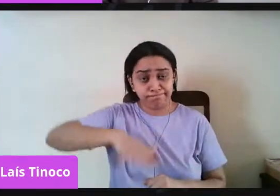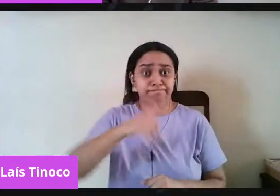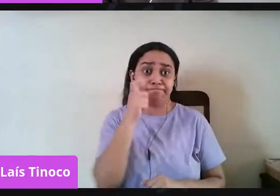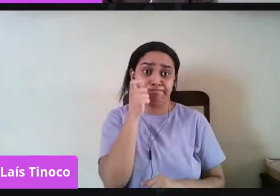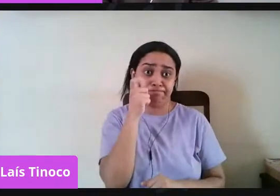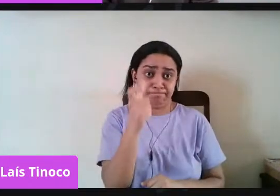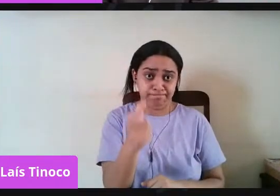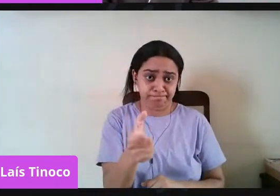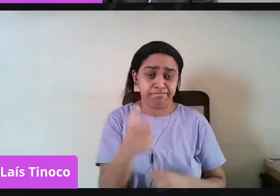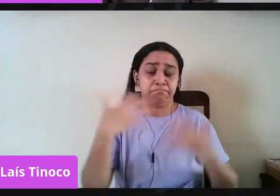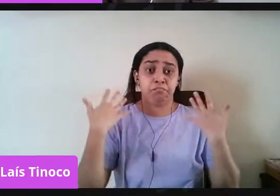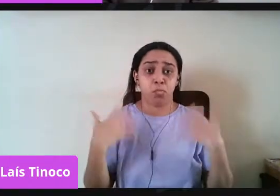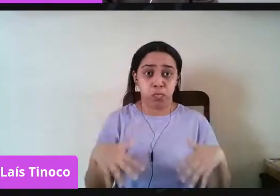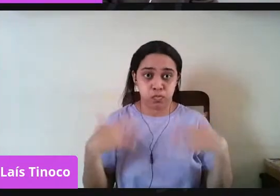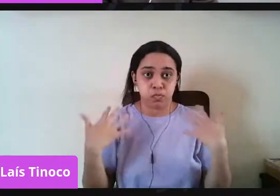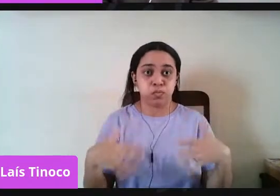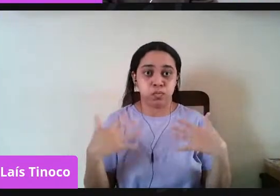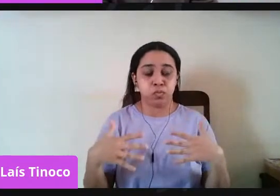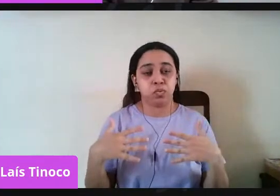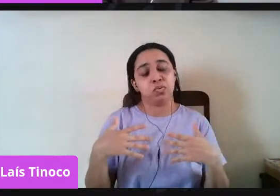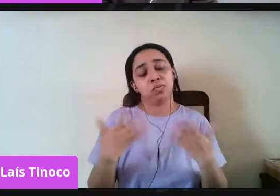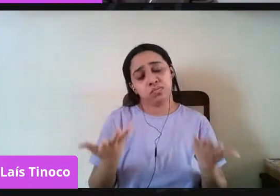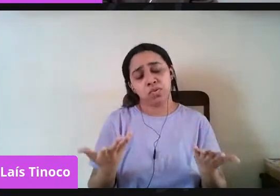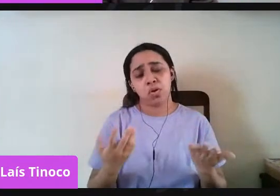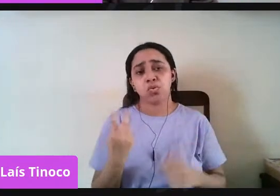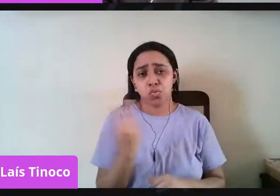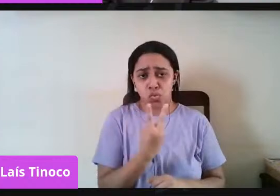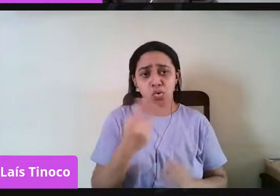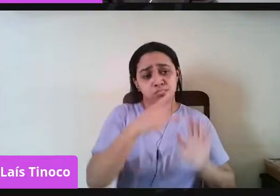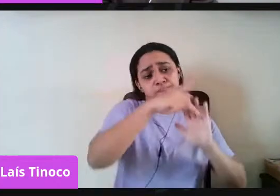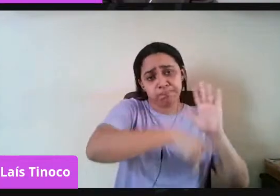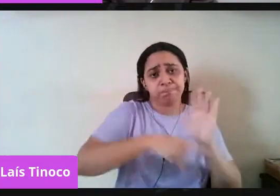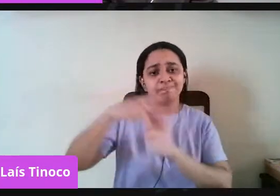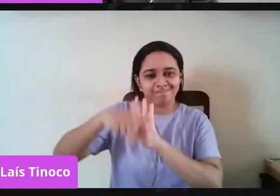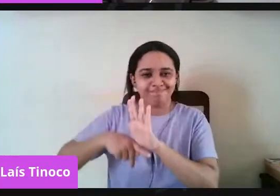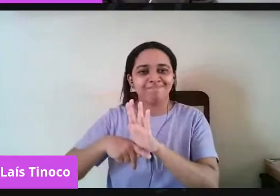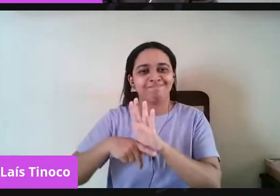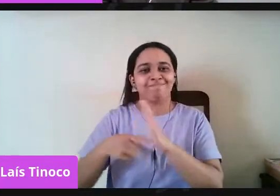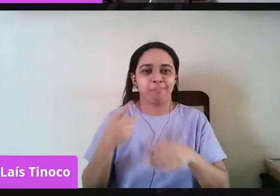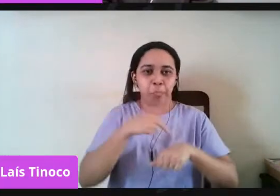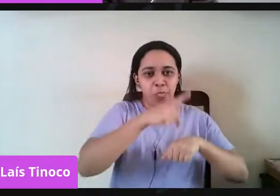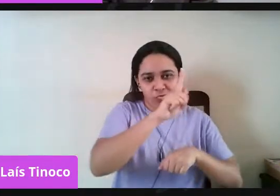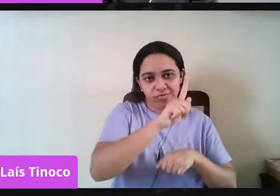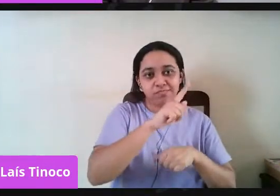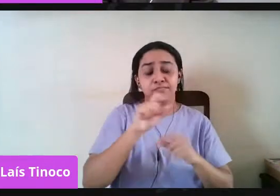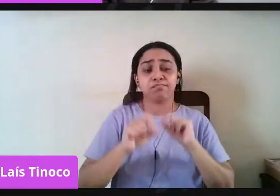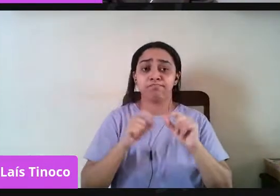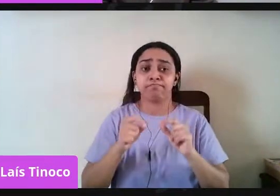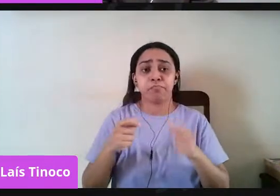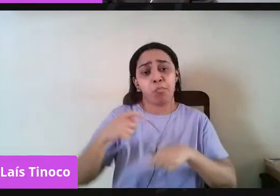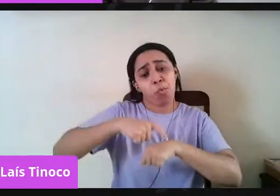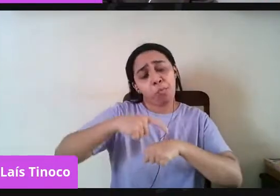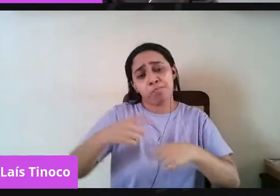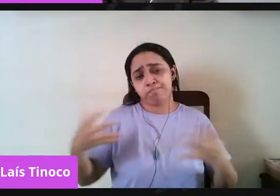interesse dos programas, de ambos os programas, e que será enriquecida com essa palestra.